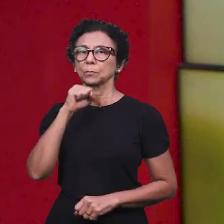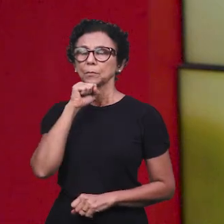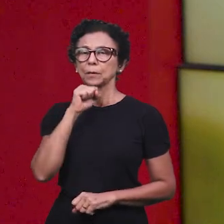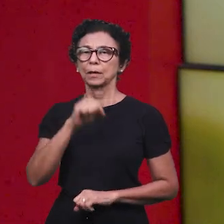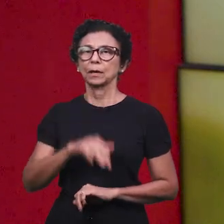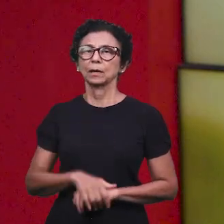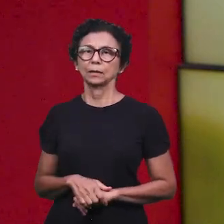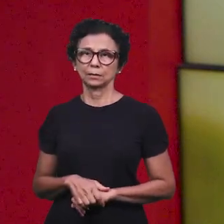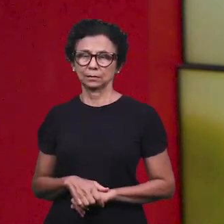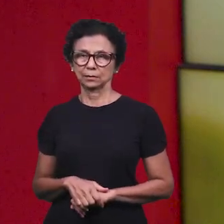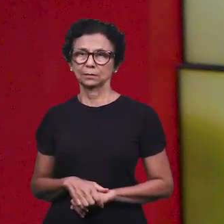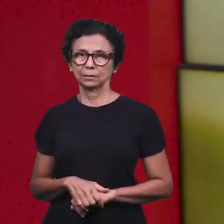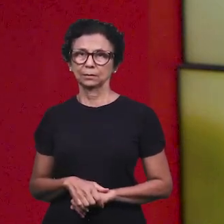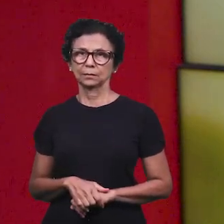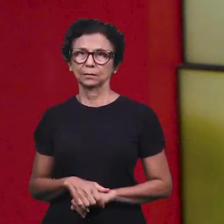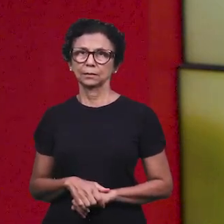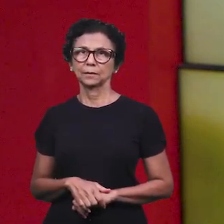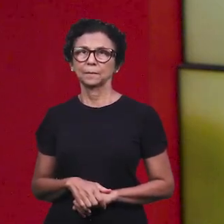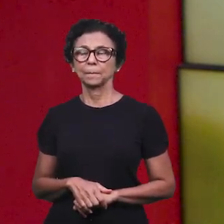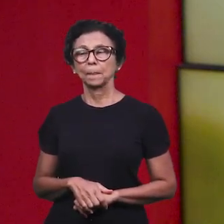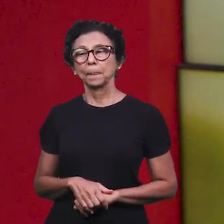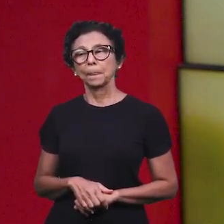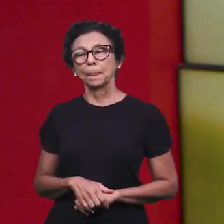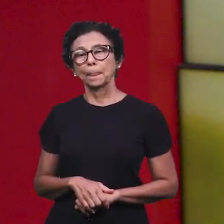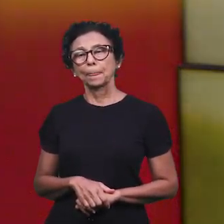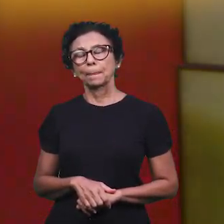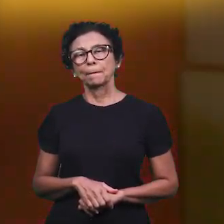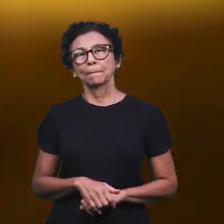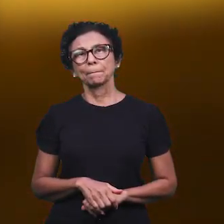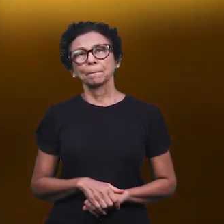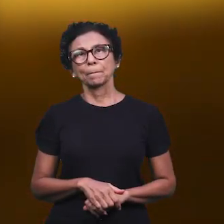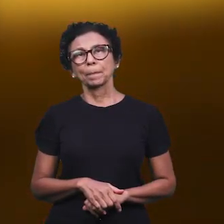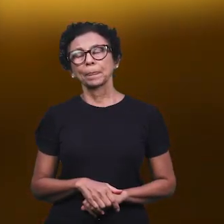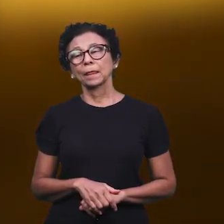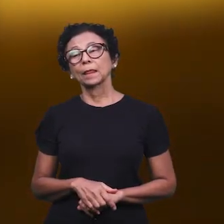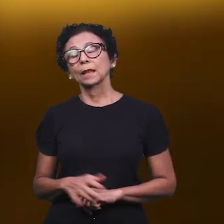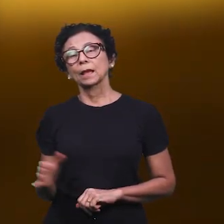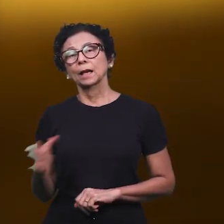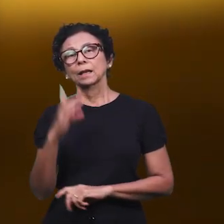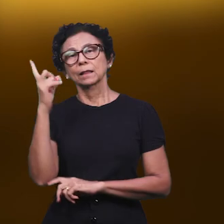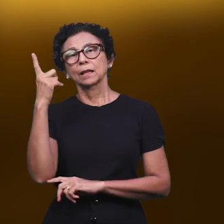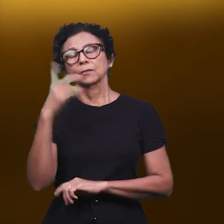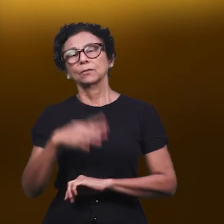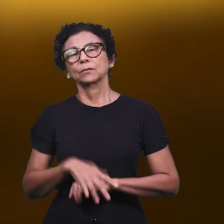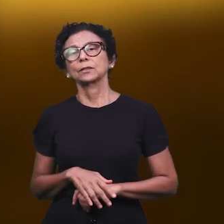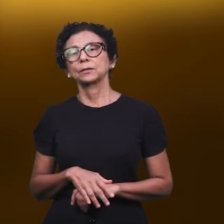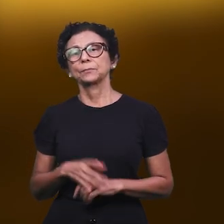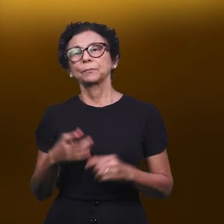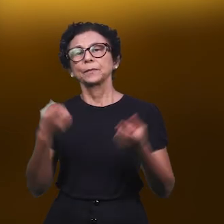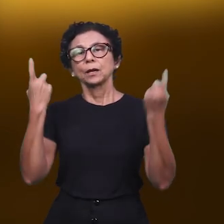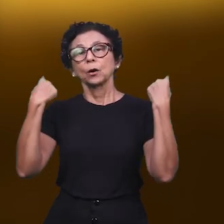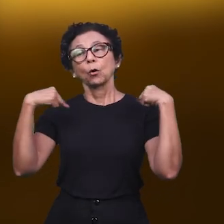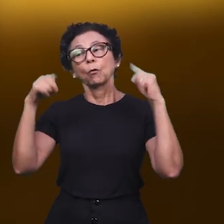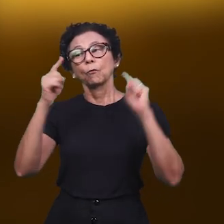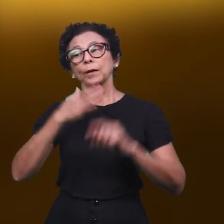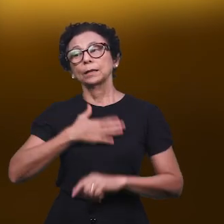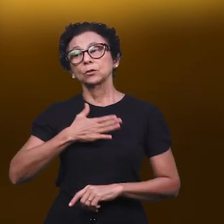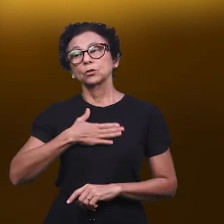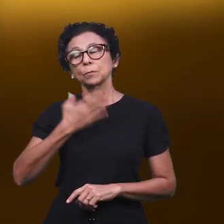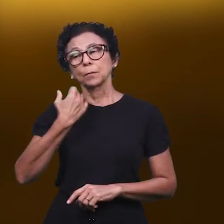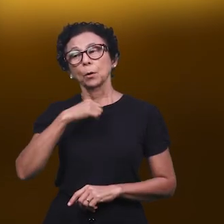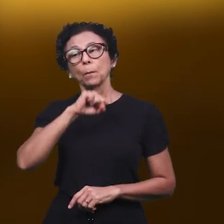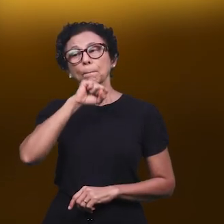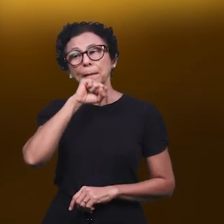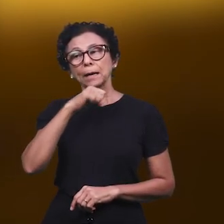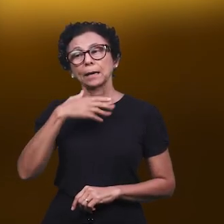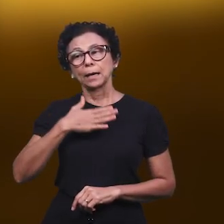é chamado para a guerra, para enfrentar, ele fala assim, eu estava cuidando das ovelhas de meu pai. Eu estava cuidando. Então,